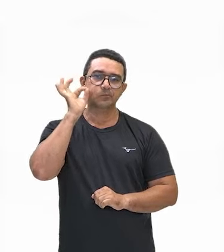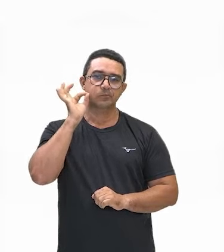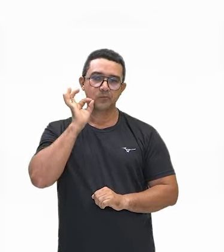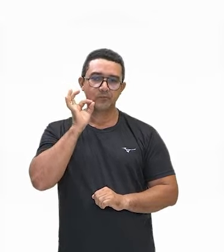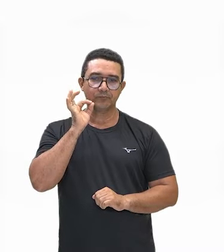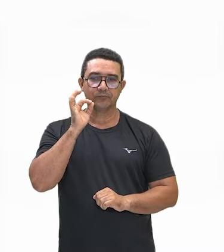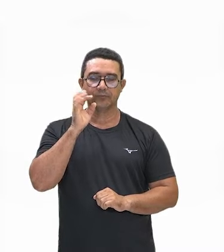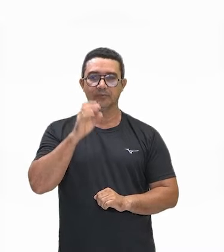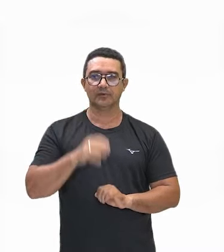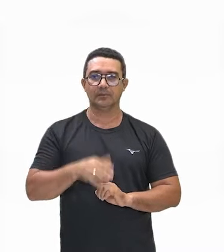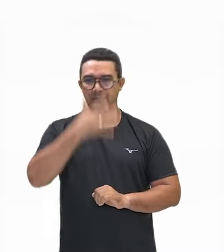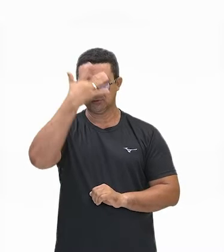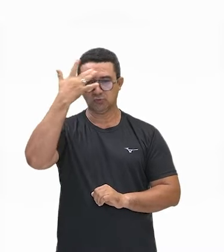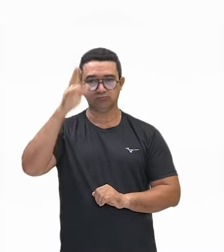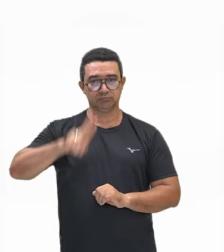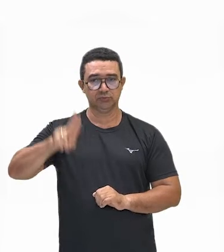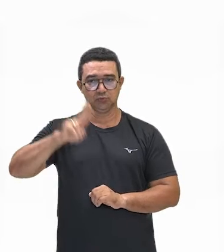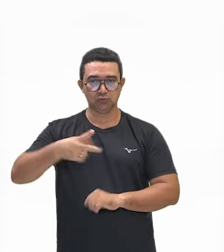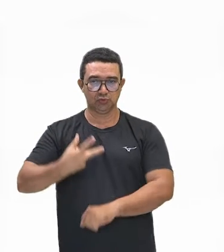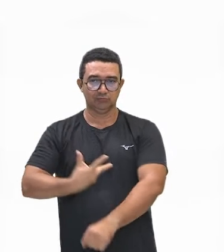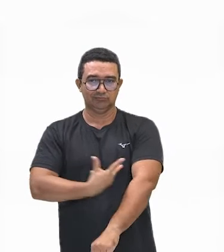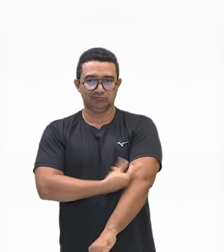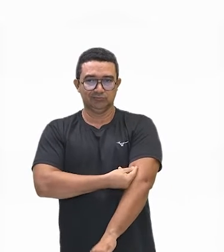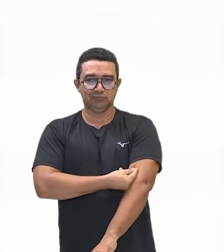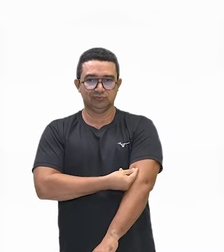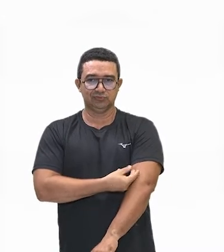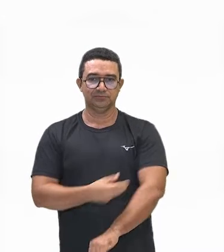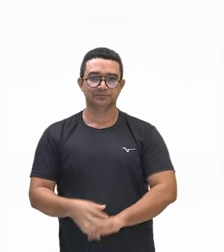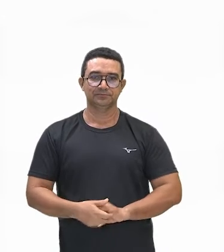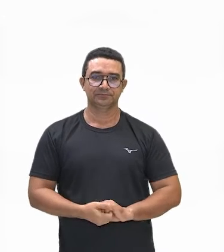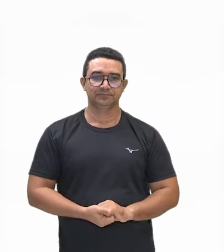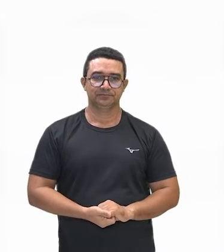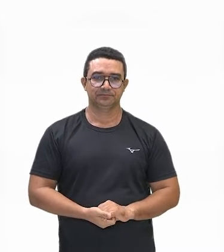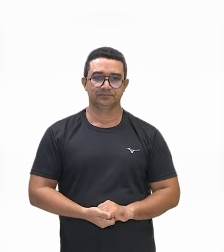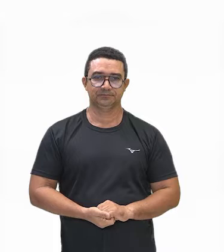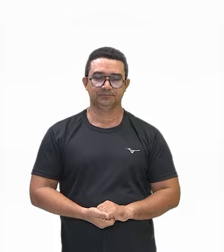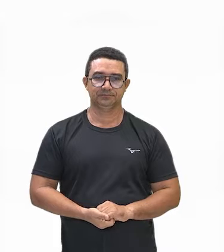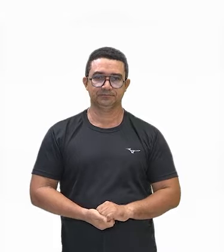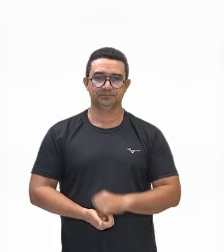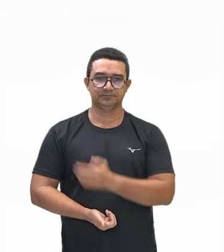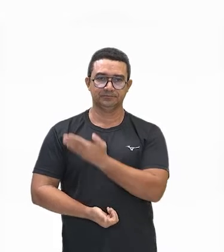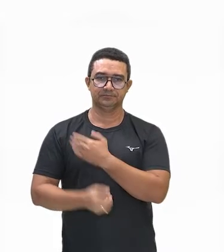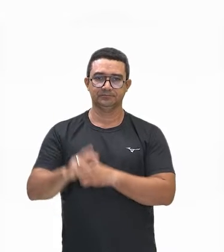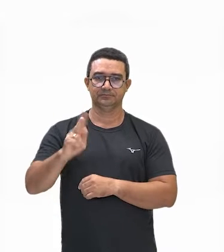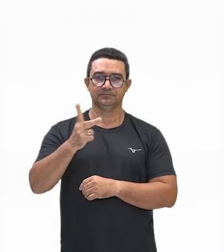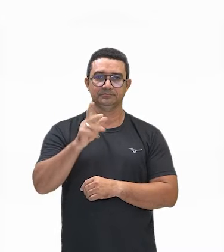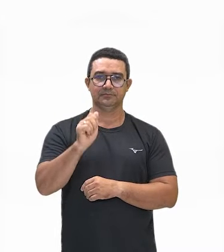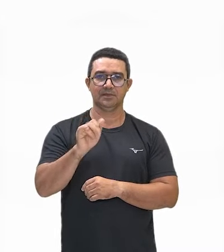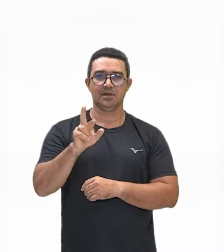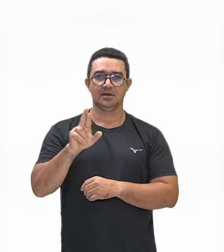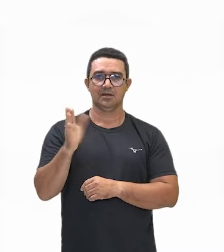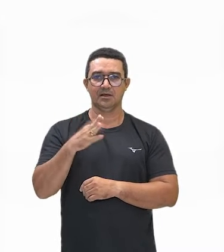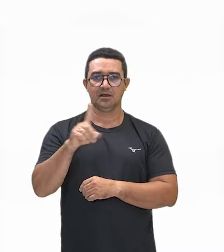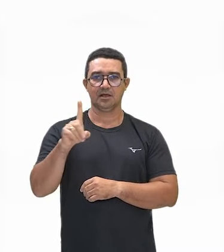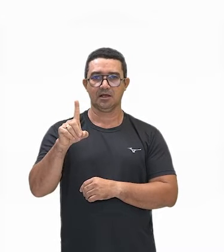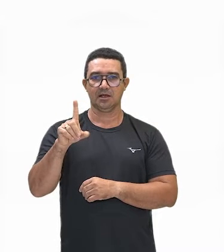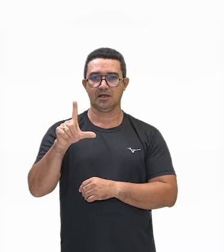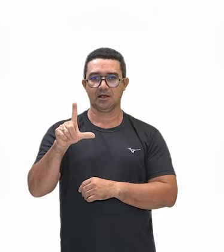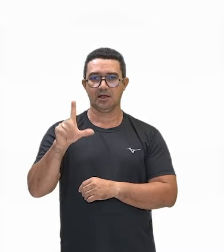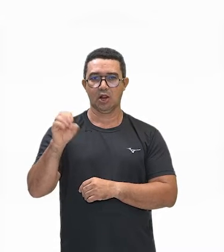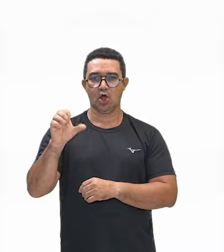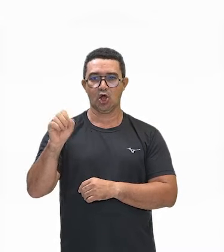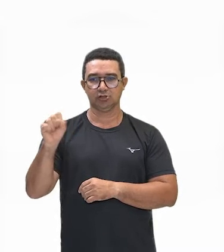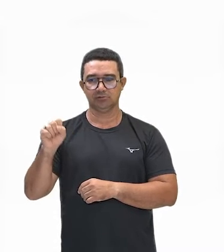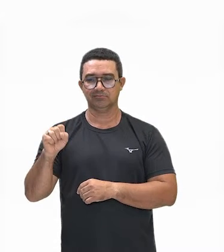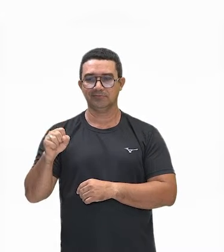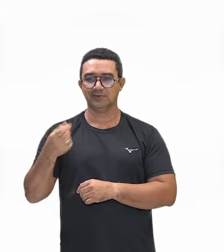nós temos hair loss, perda de cabelo, hair loss, perda de cabelo. Altered mood, alteração do